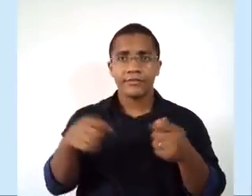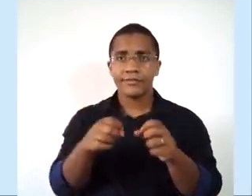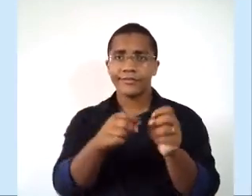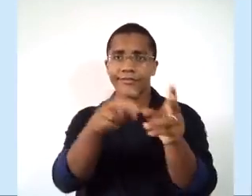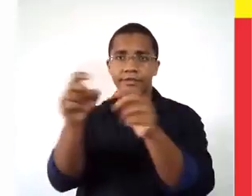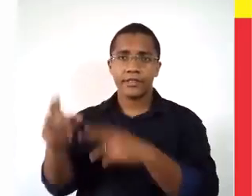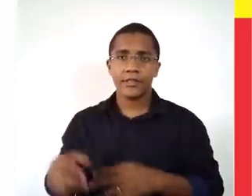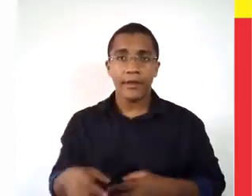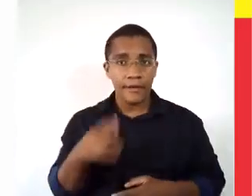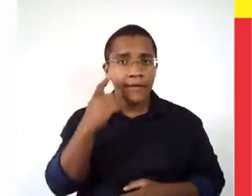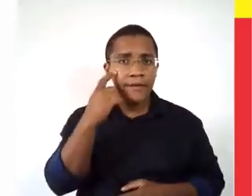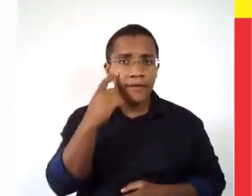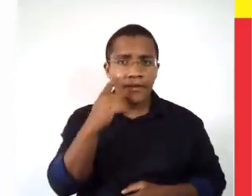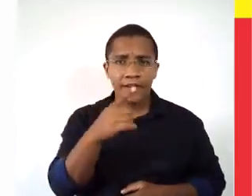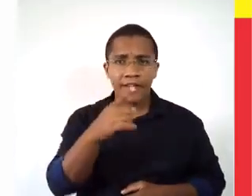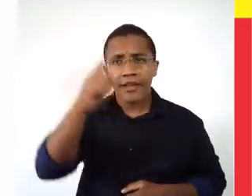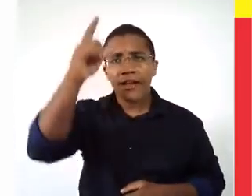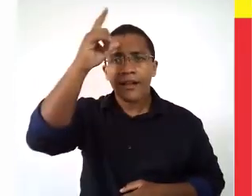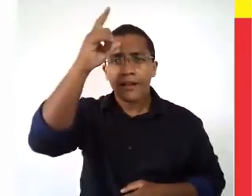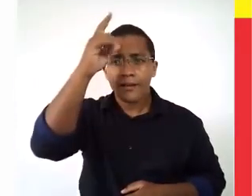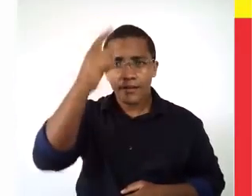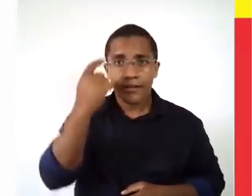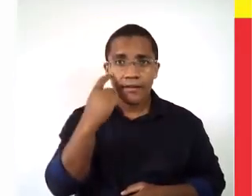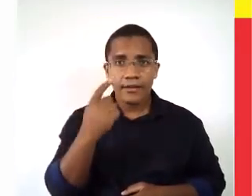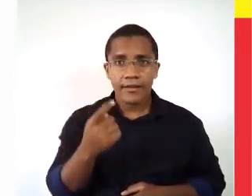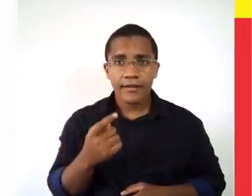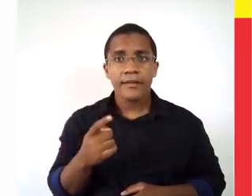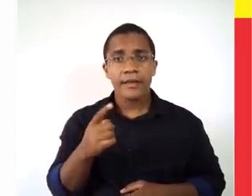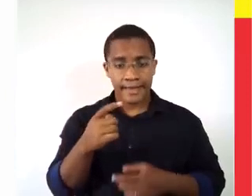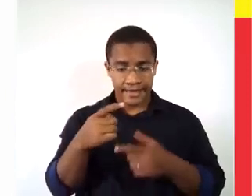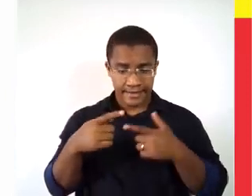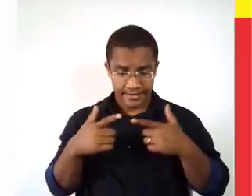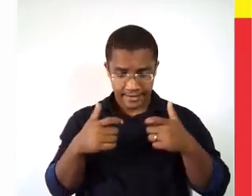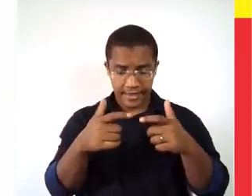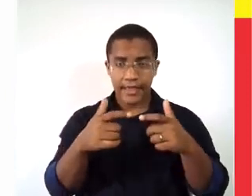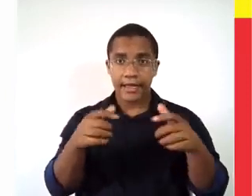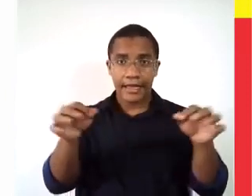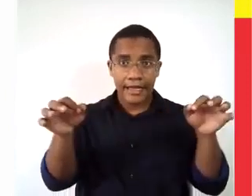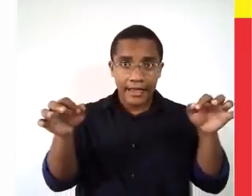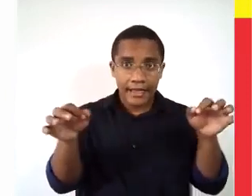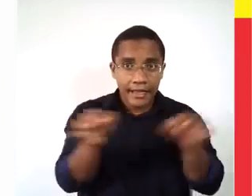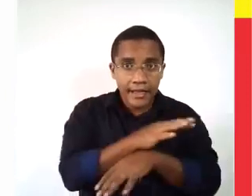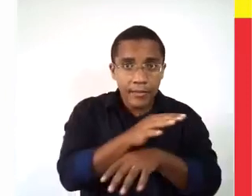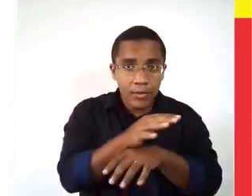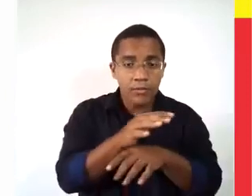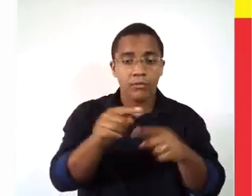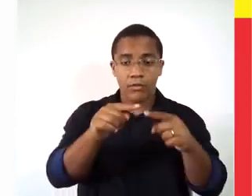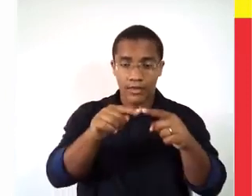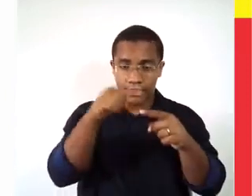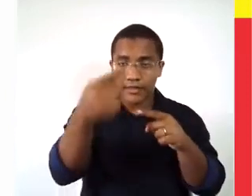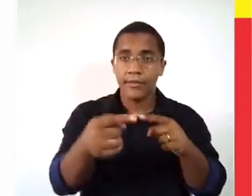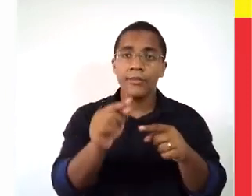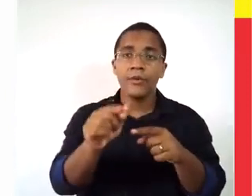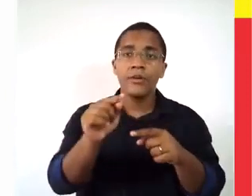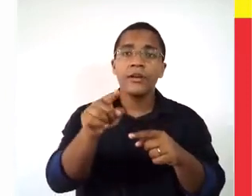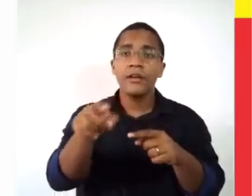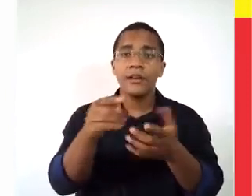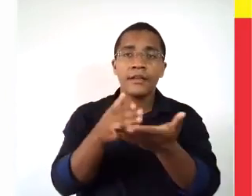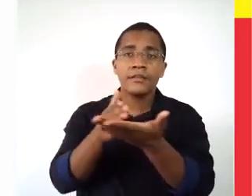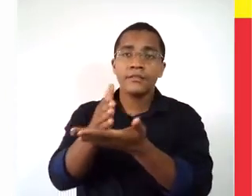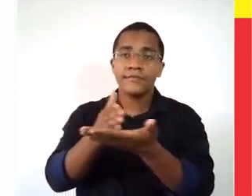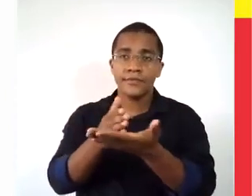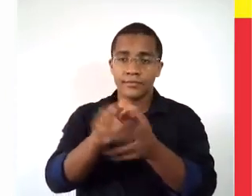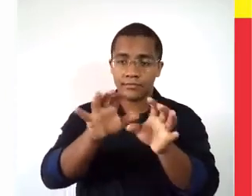possa observar da Alemanha, tá? A Alemanha, gente, no pós-guerra, na pós-Segunda Guerra Mundial, aconteceu de ter